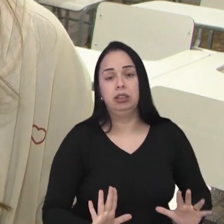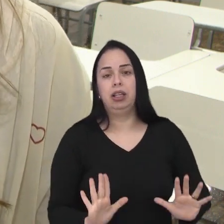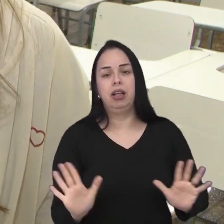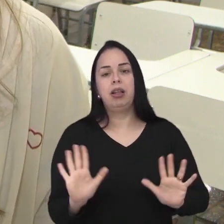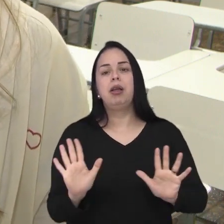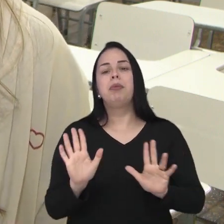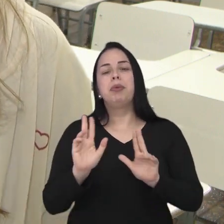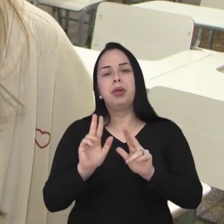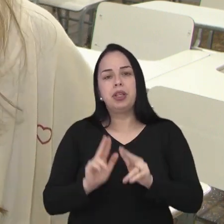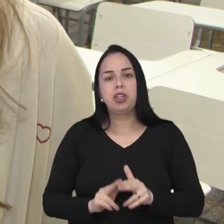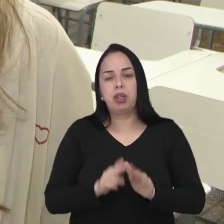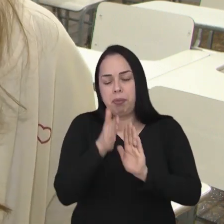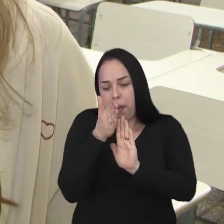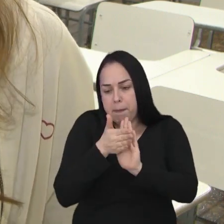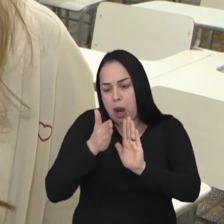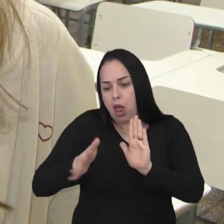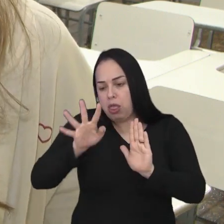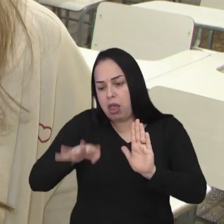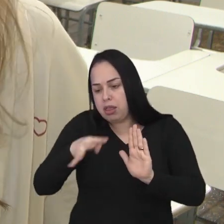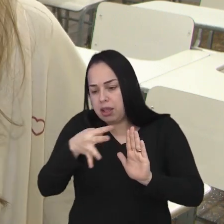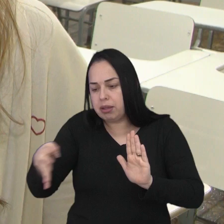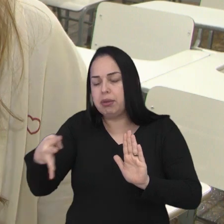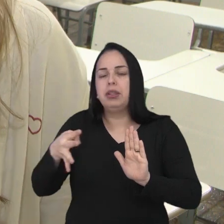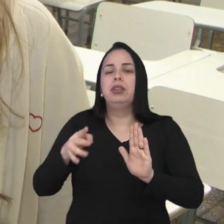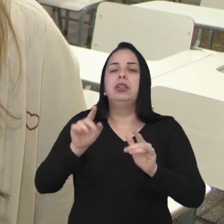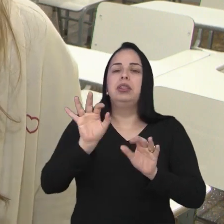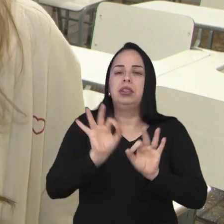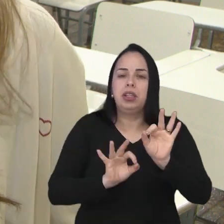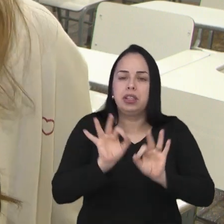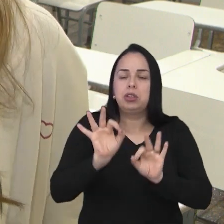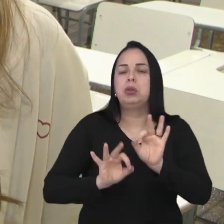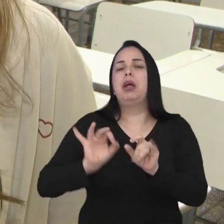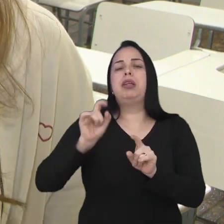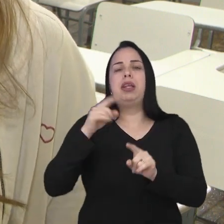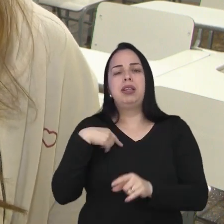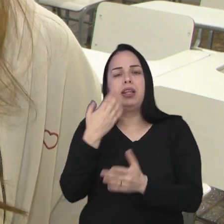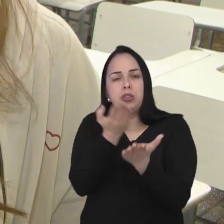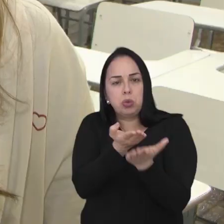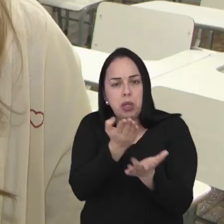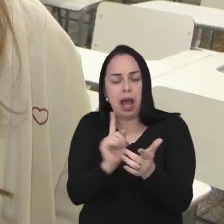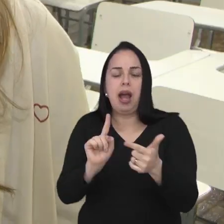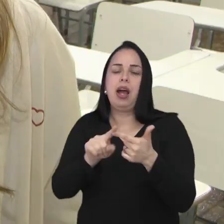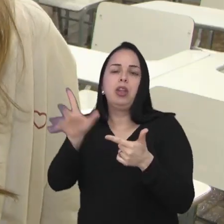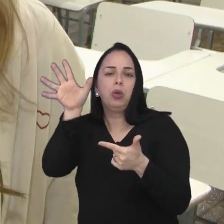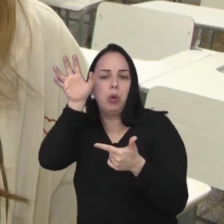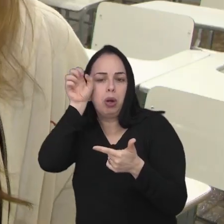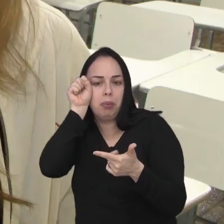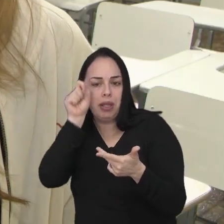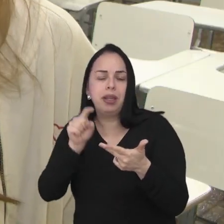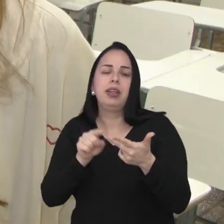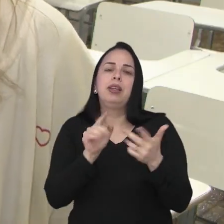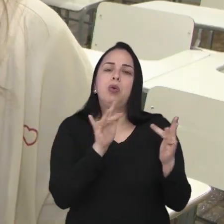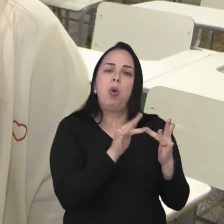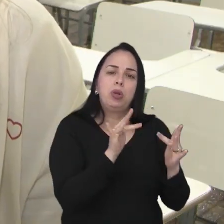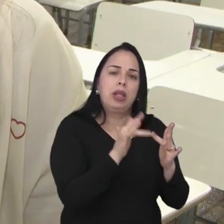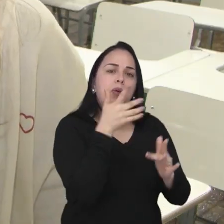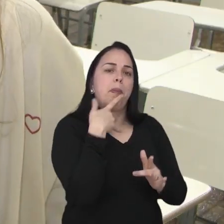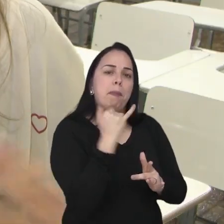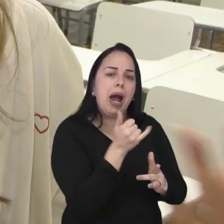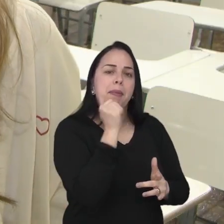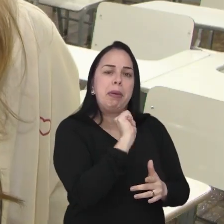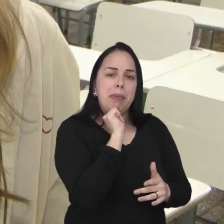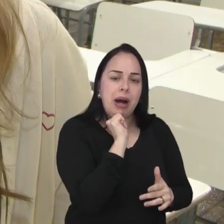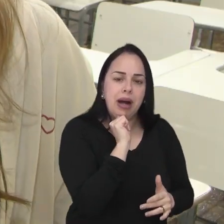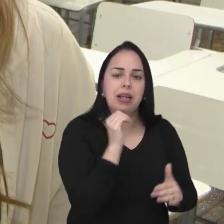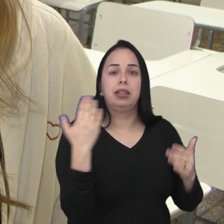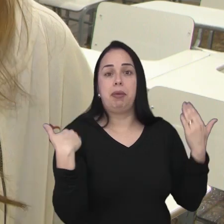tanto. Então eu estou me programando para ter um bom tempo de descanso, ter uma boa noite de sono. Estou tentando descansar, estou tentando passar um tempo com os meus pais,